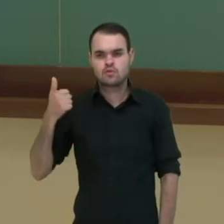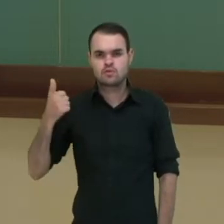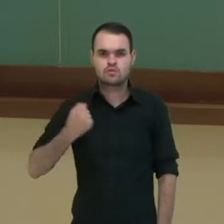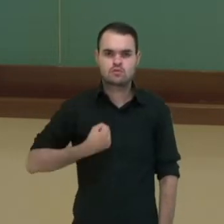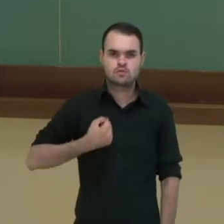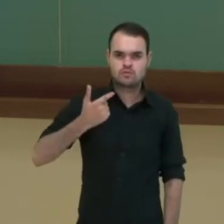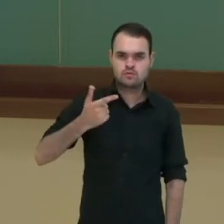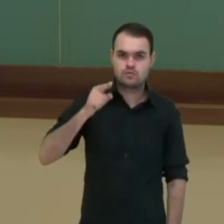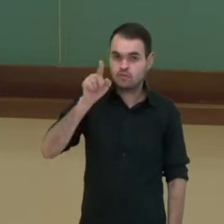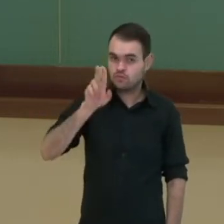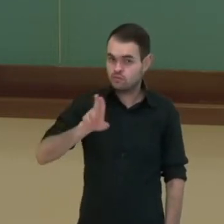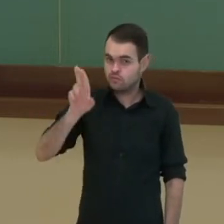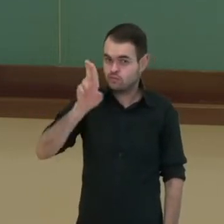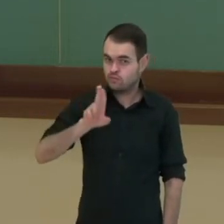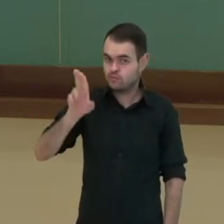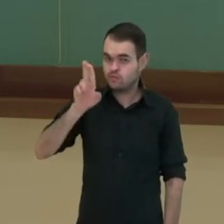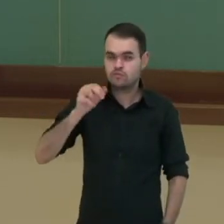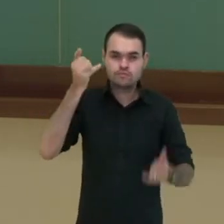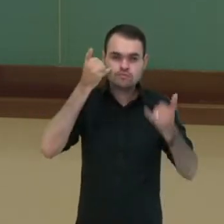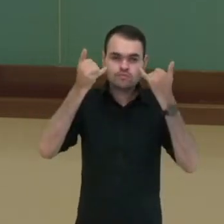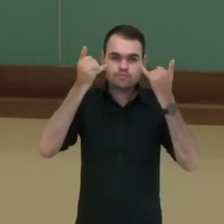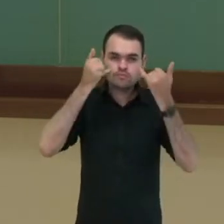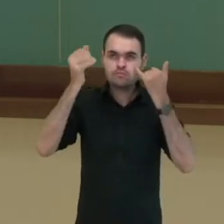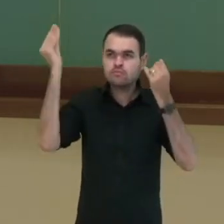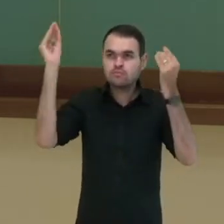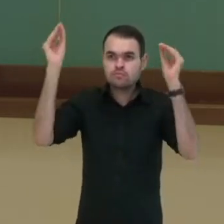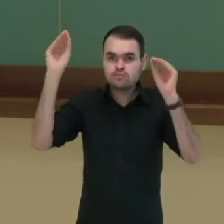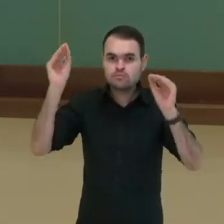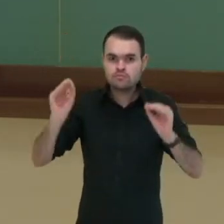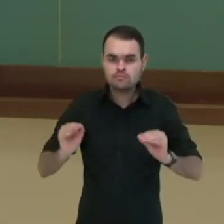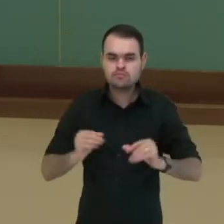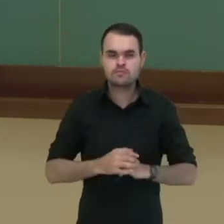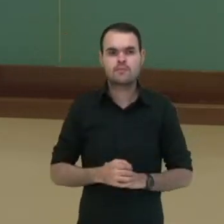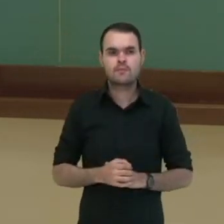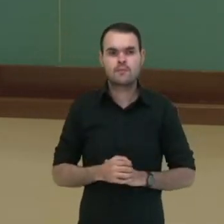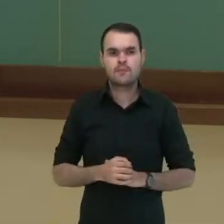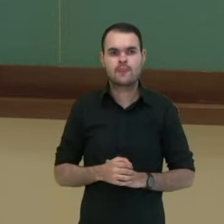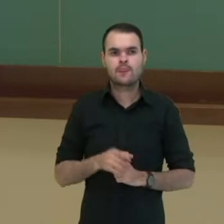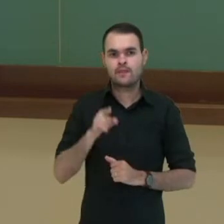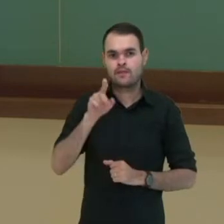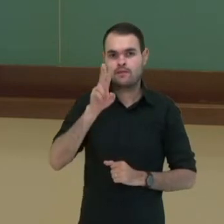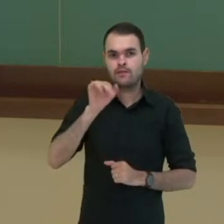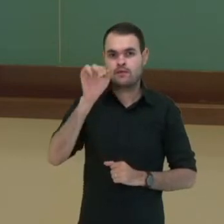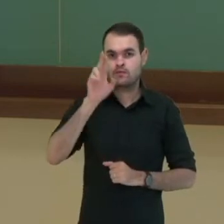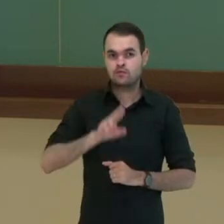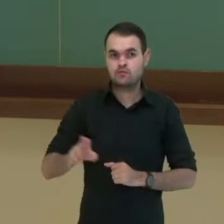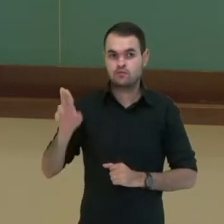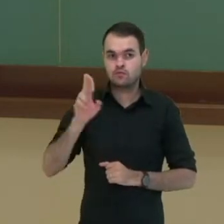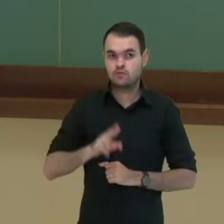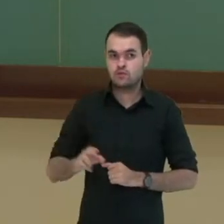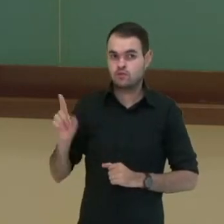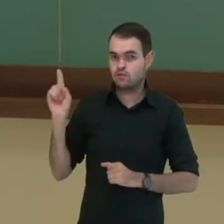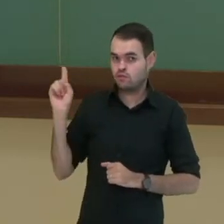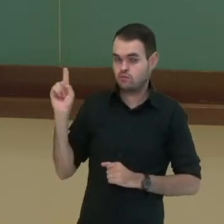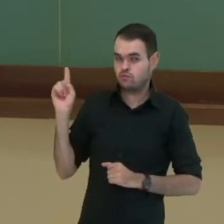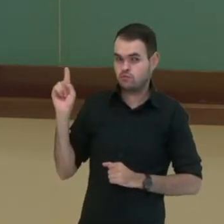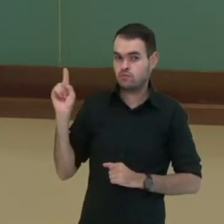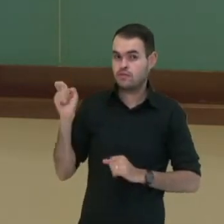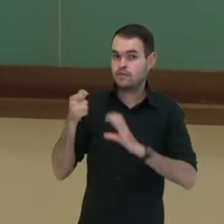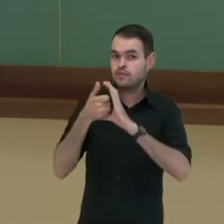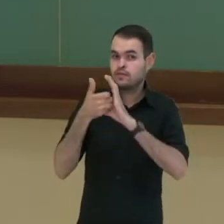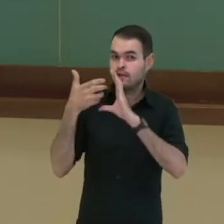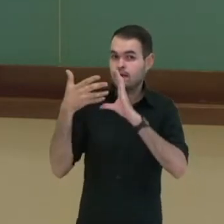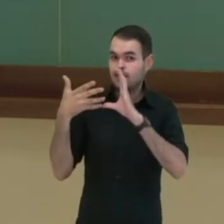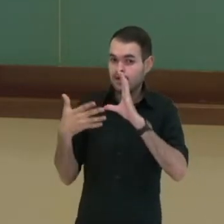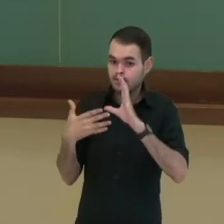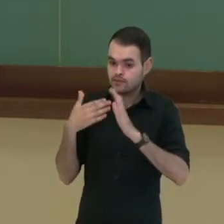para você utilizar dessas informações e classificar aqui. E você vai usar esses critérios aqui, ó. Conforme as